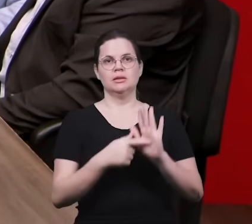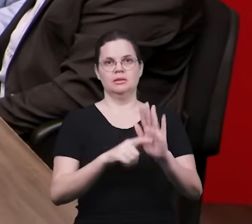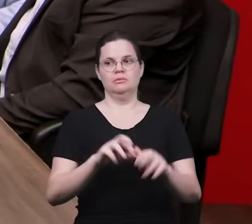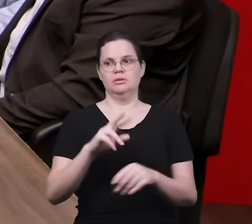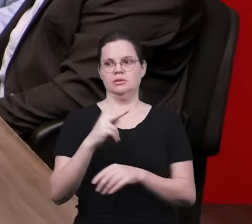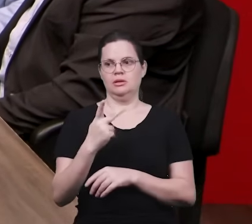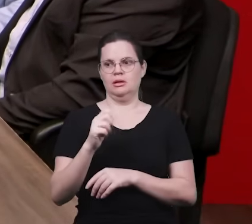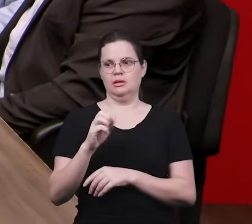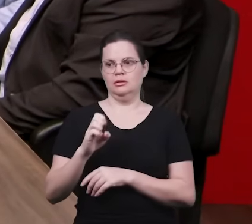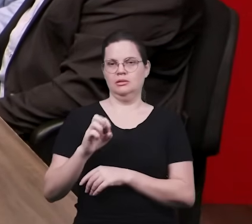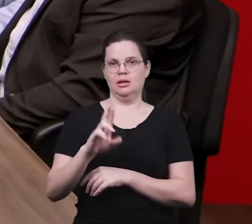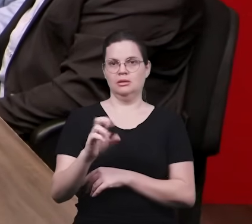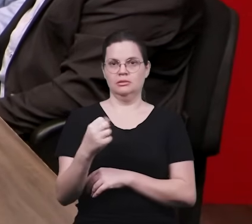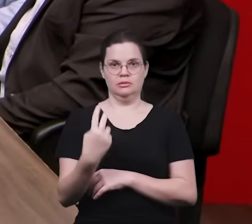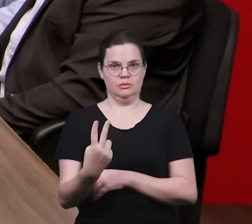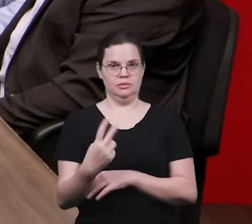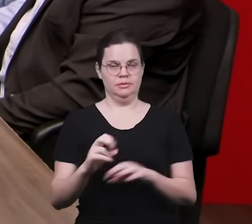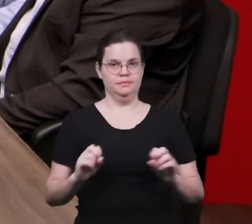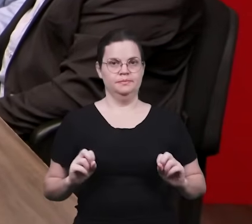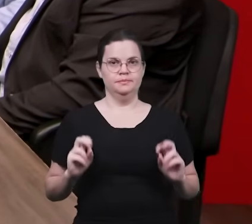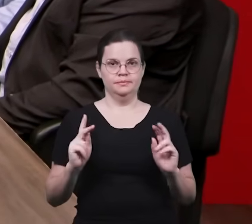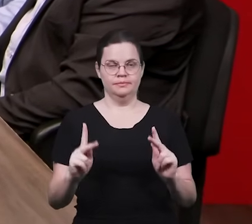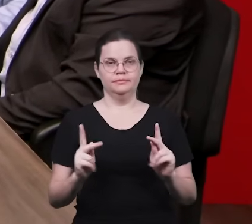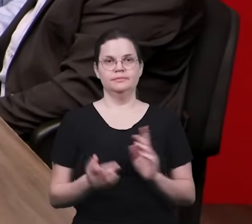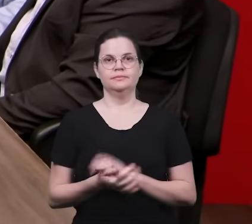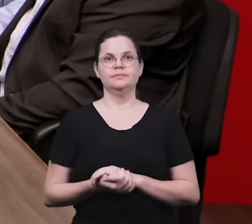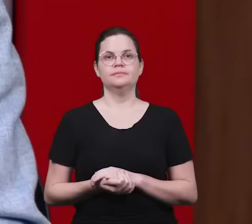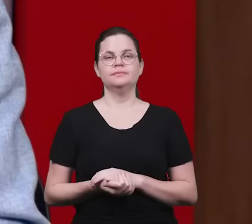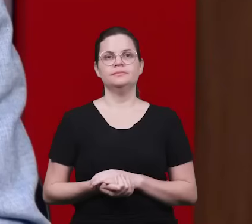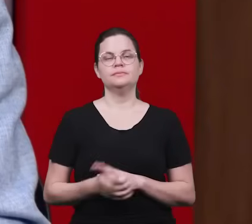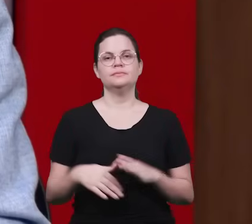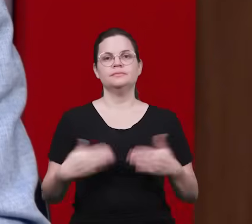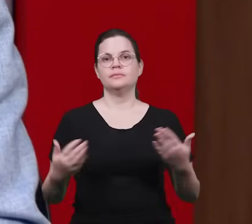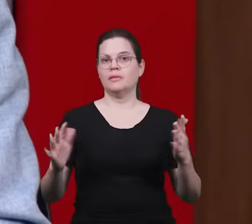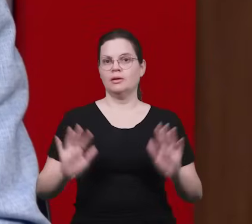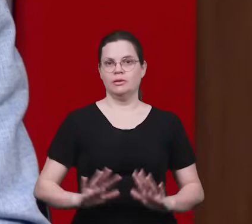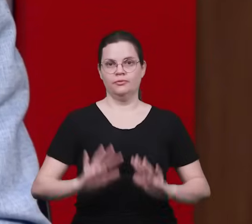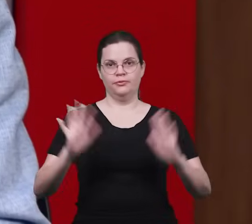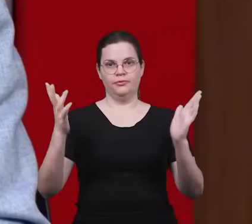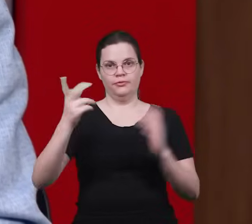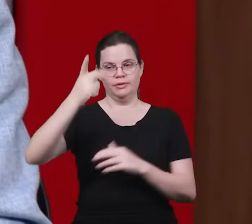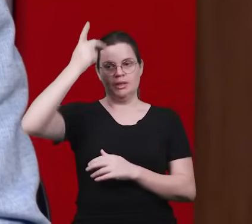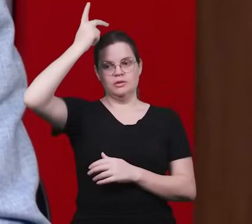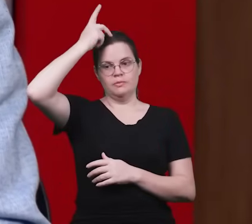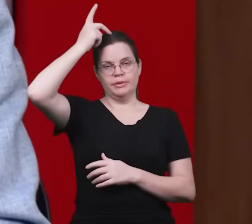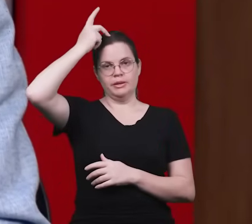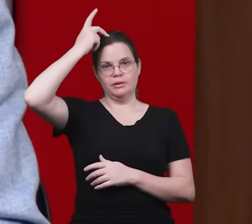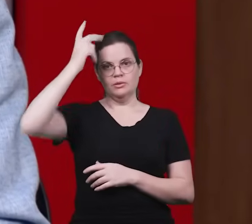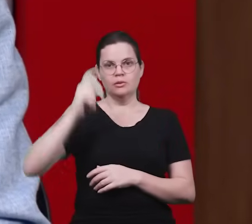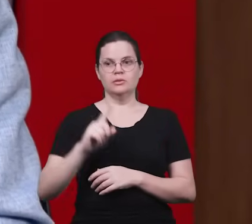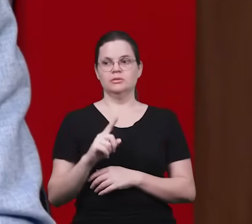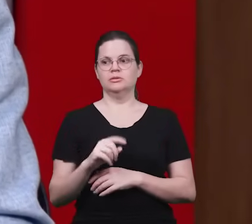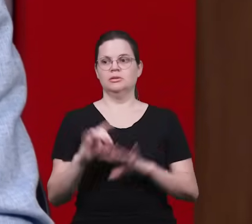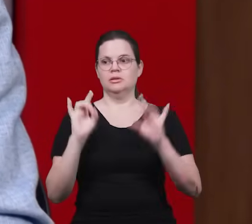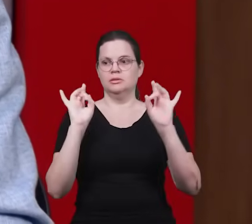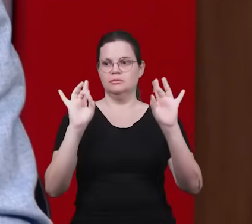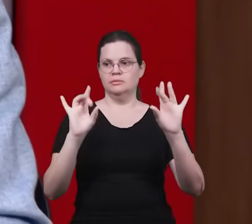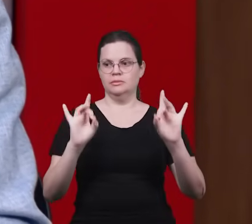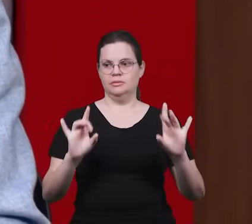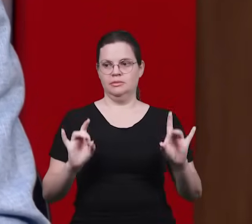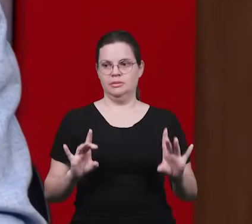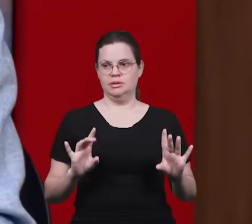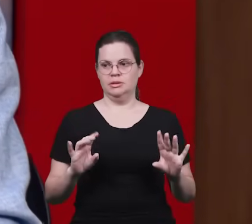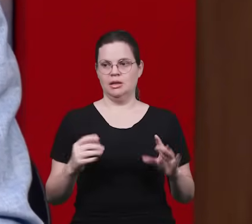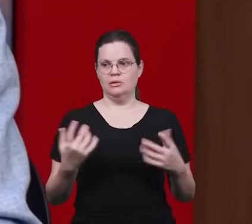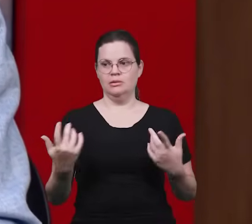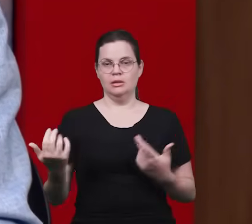2. Muito bem. Então, a festa de Pentecostes era uma festa especial, como todas